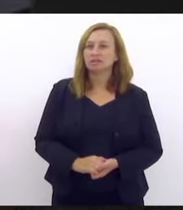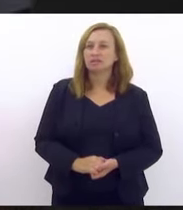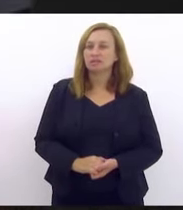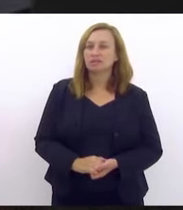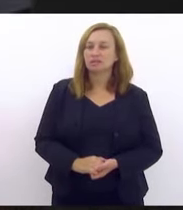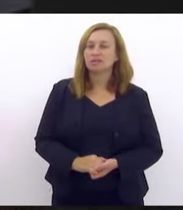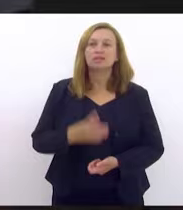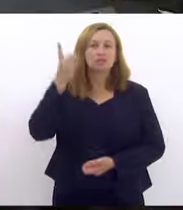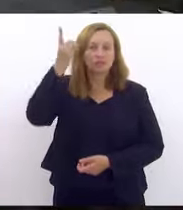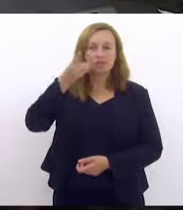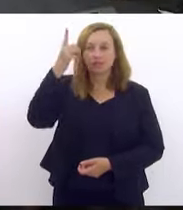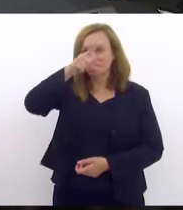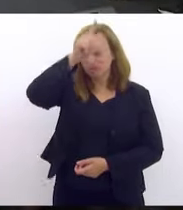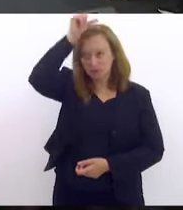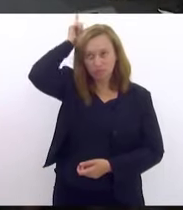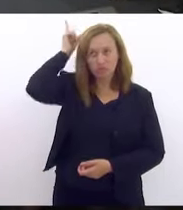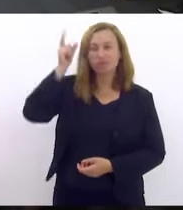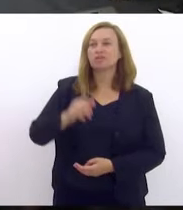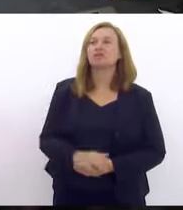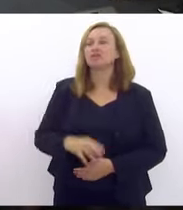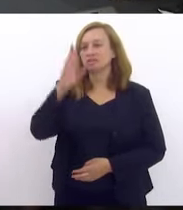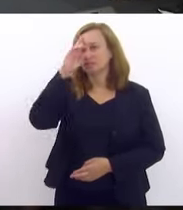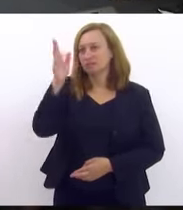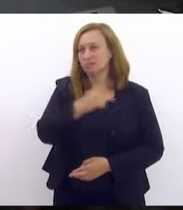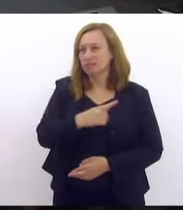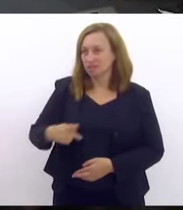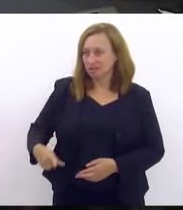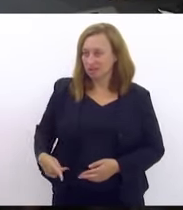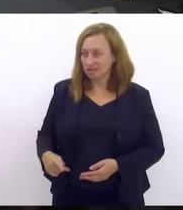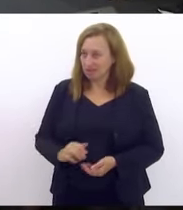Deputado Luiz Paulo. Senhor presidente,